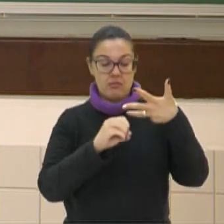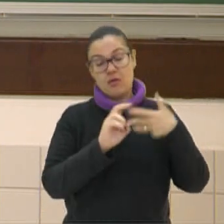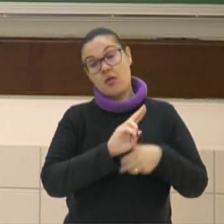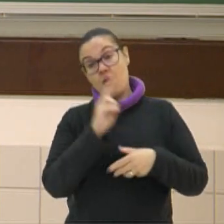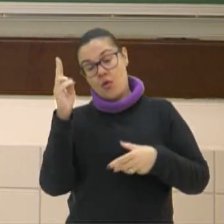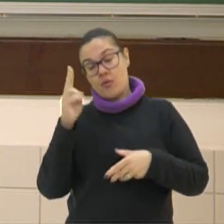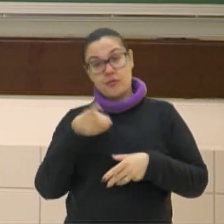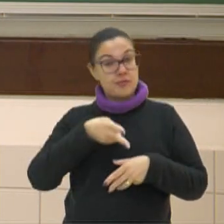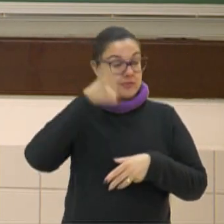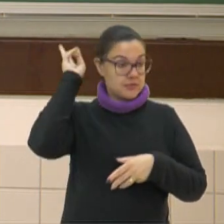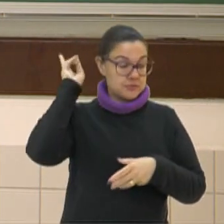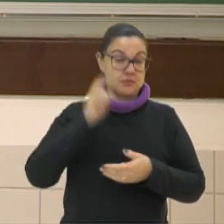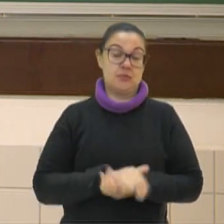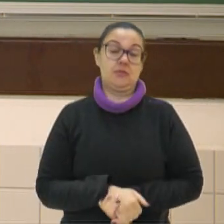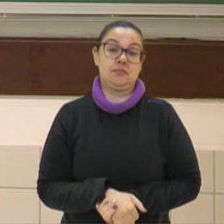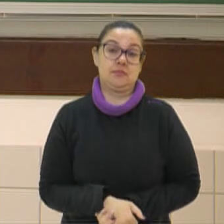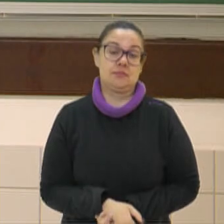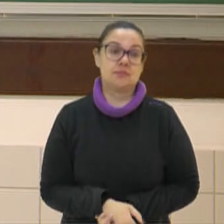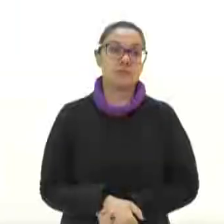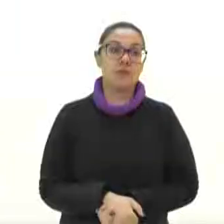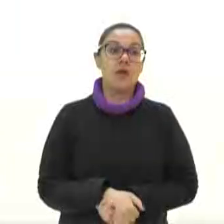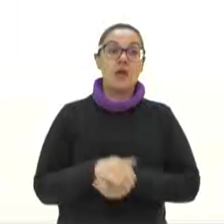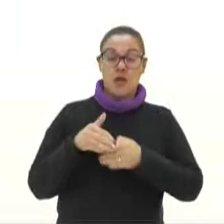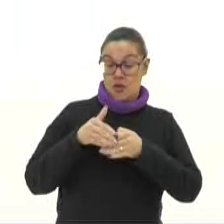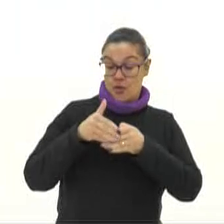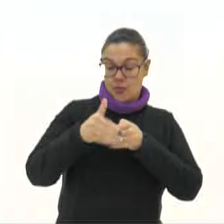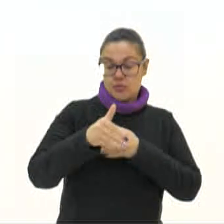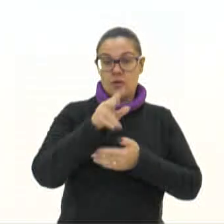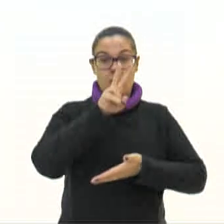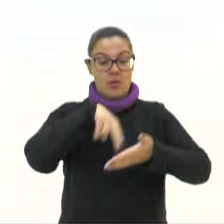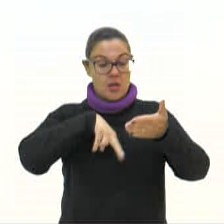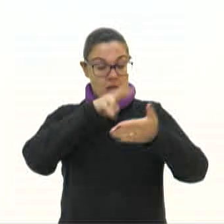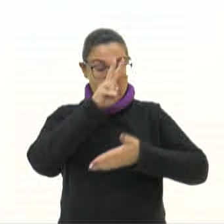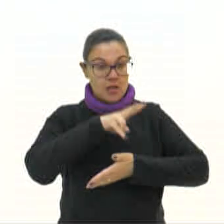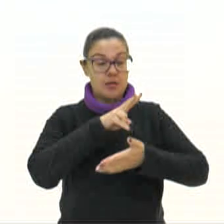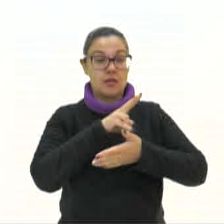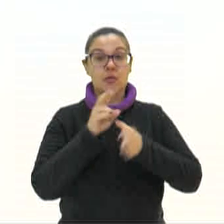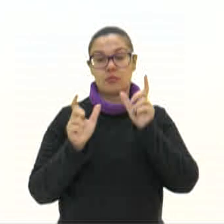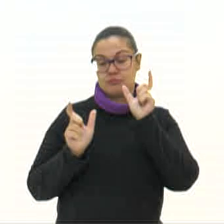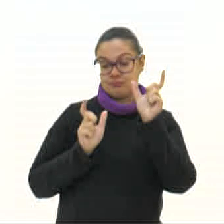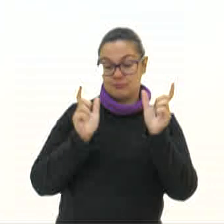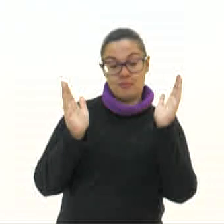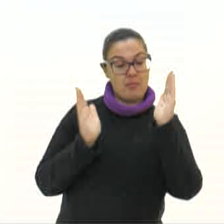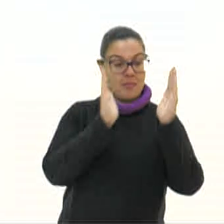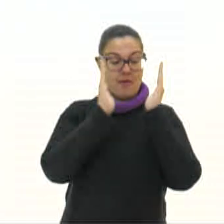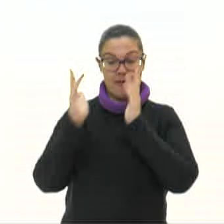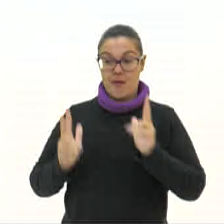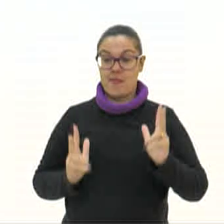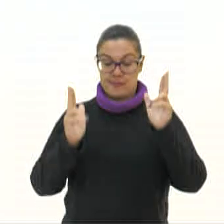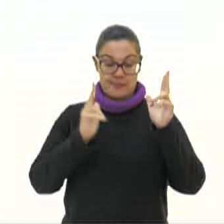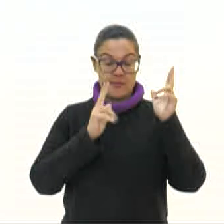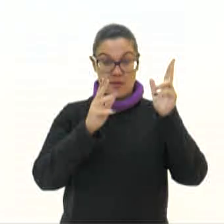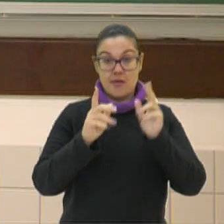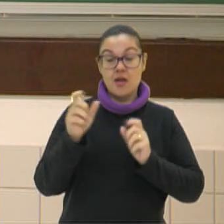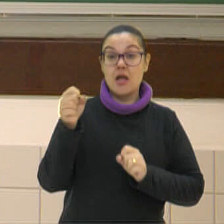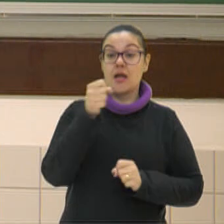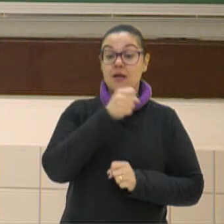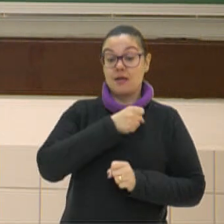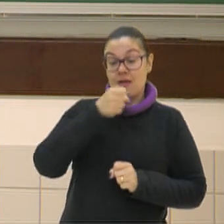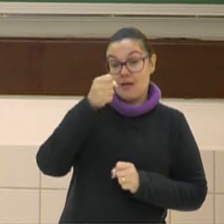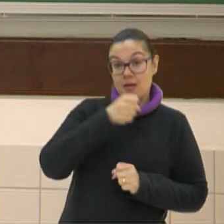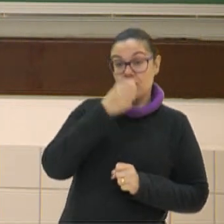vestibulares. Também tem partes bem definidas. Continuamos com a leitura de trechos de uma entrevista do cantor e compositor Gilberto Gil. Gilberto